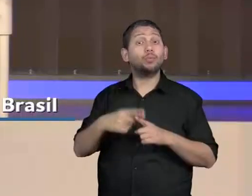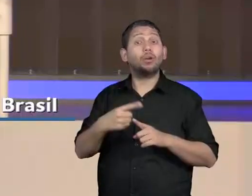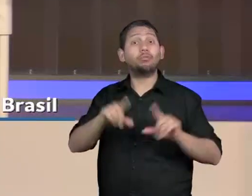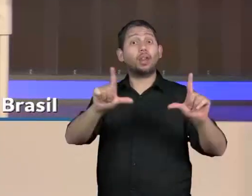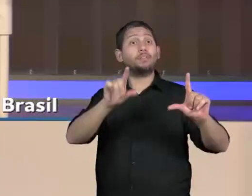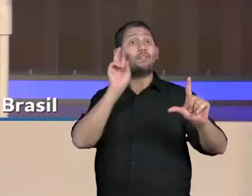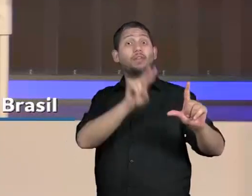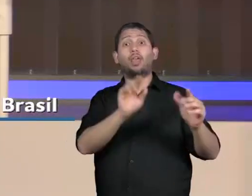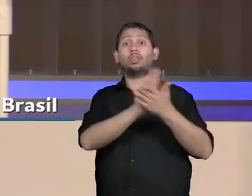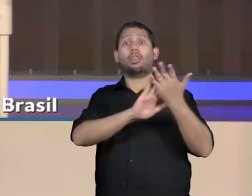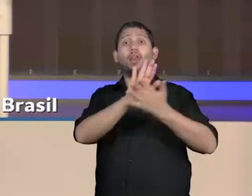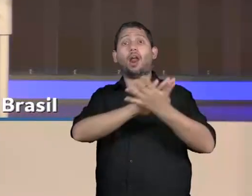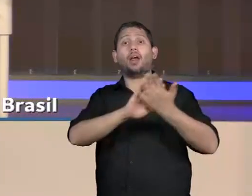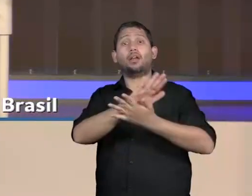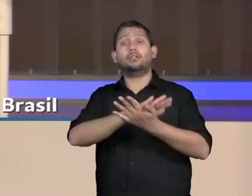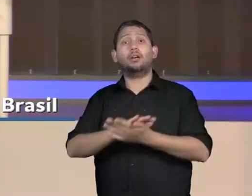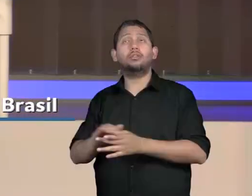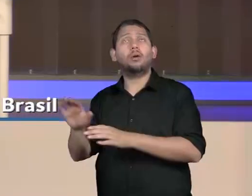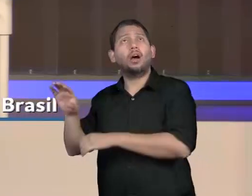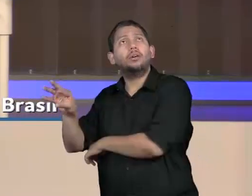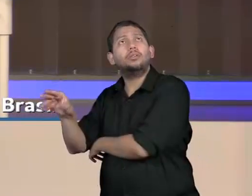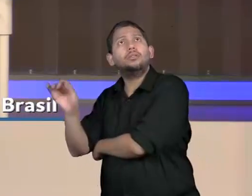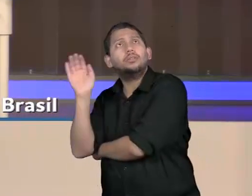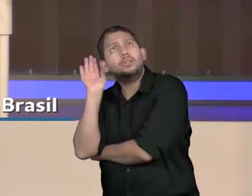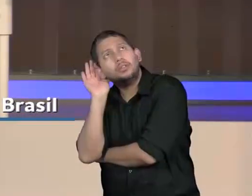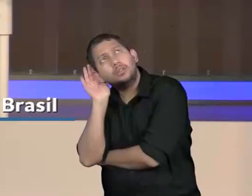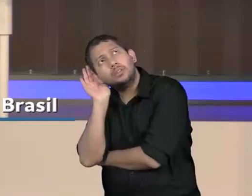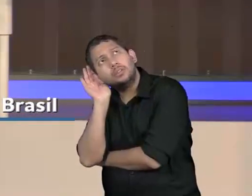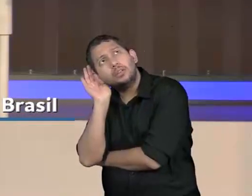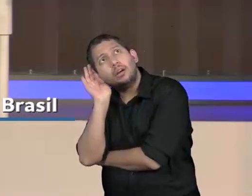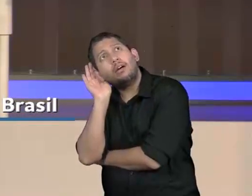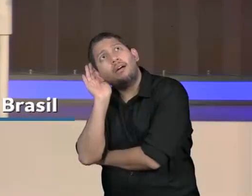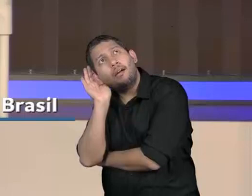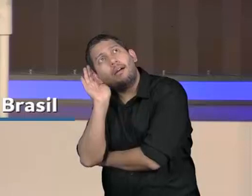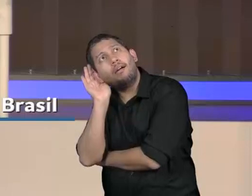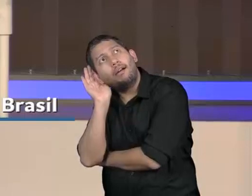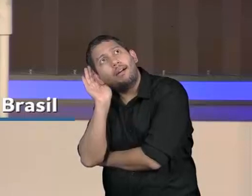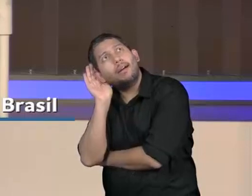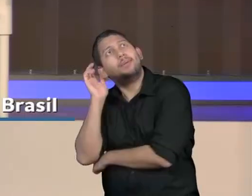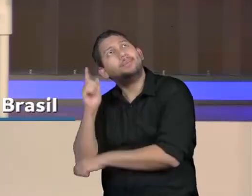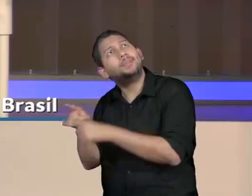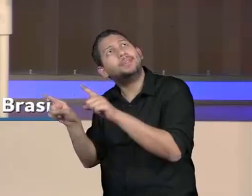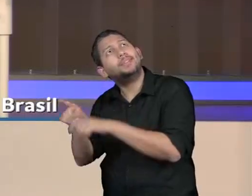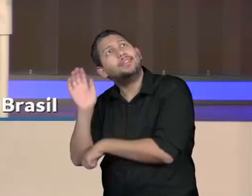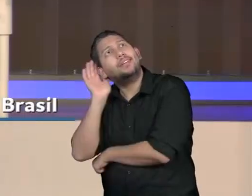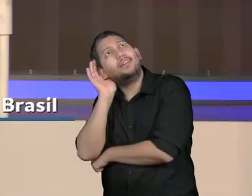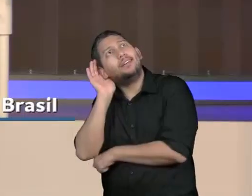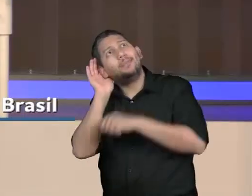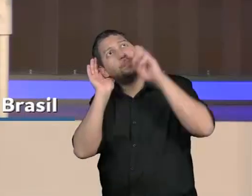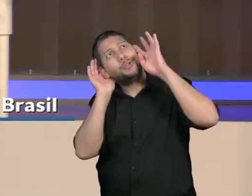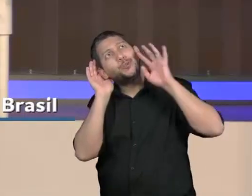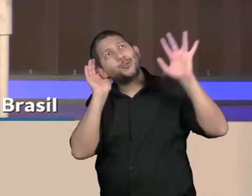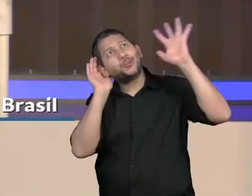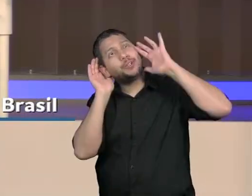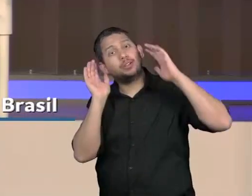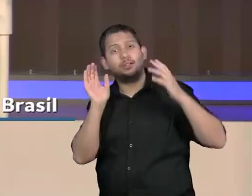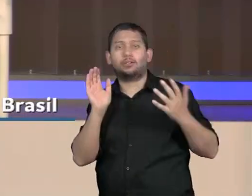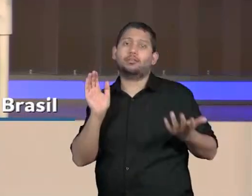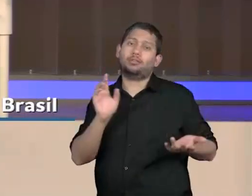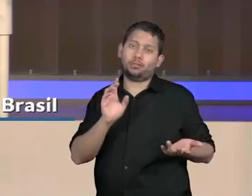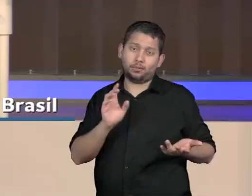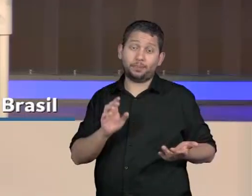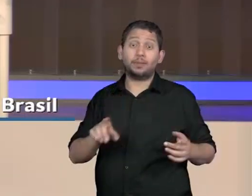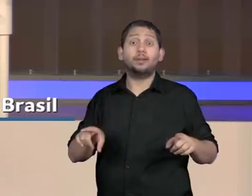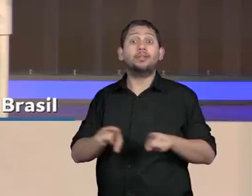ouviam. Então, para ver os artistas, eles tinham que se dirigirem às emissoras para poder ver, mas eles ouviam. E tinham